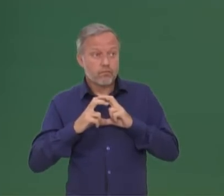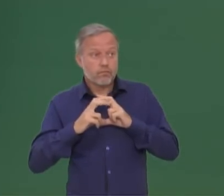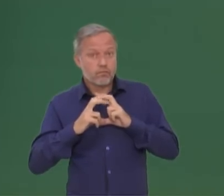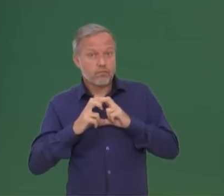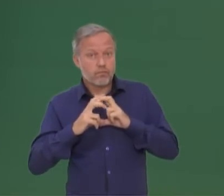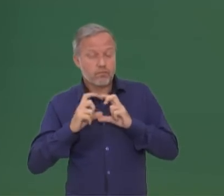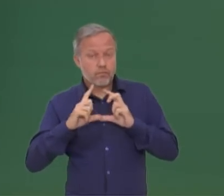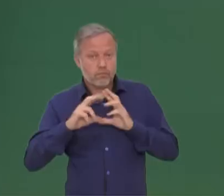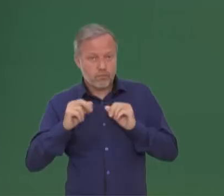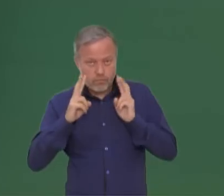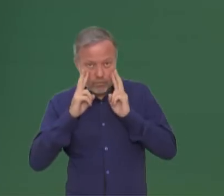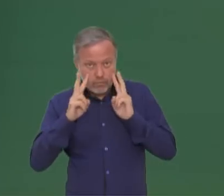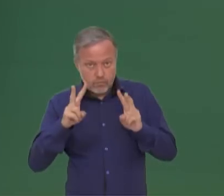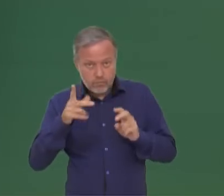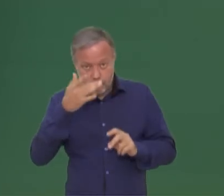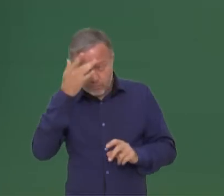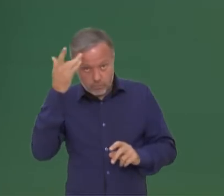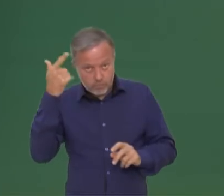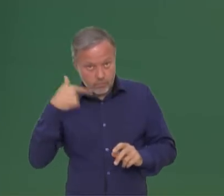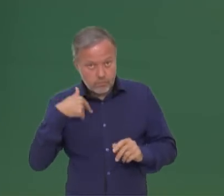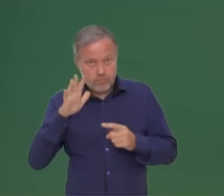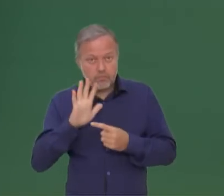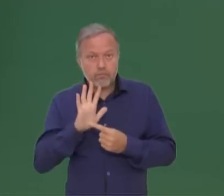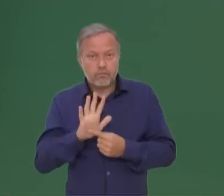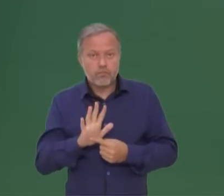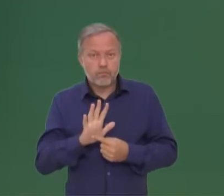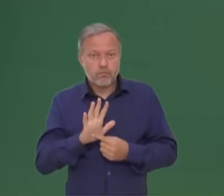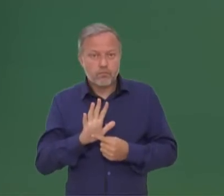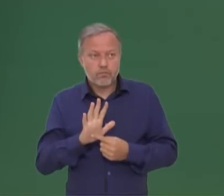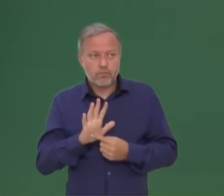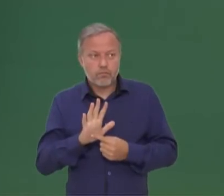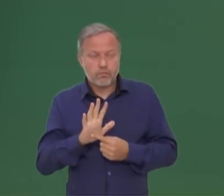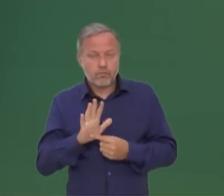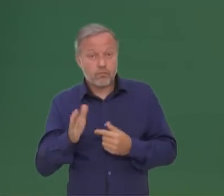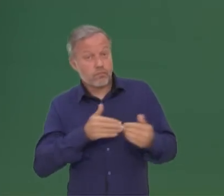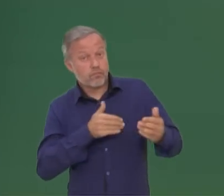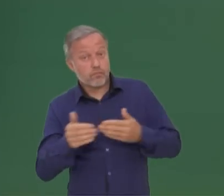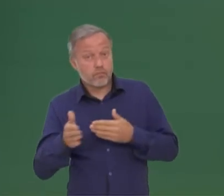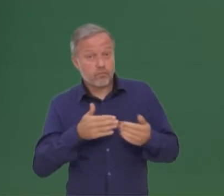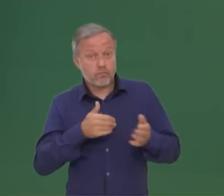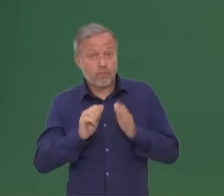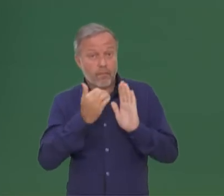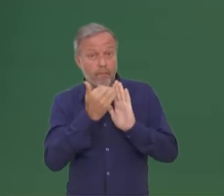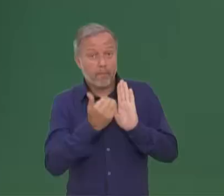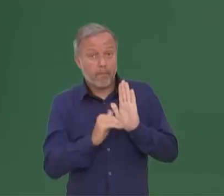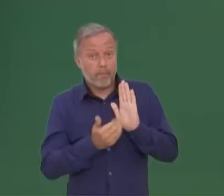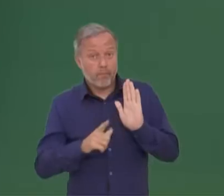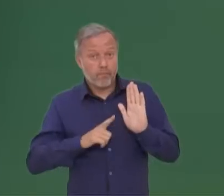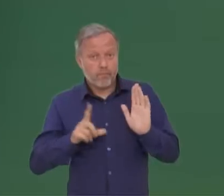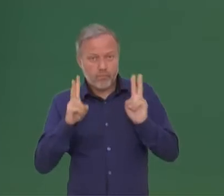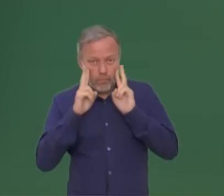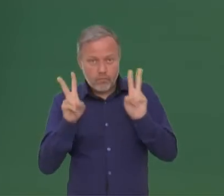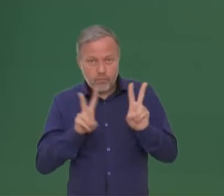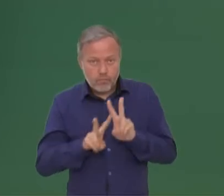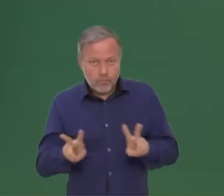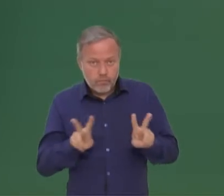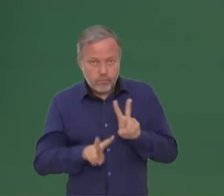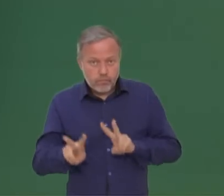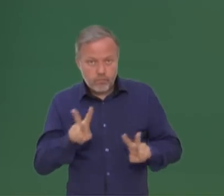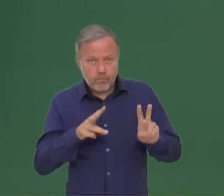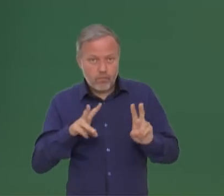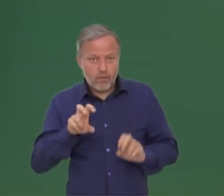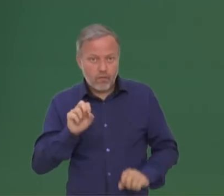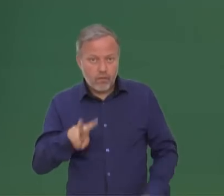de vista de duas pesquisadoras, nos mostraram que, dependendo das características que nós analisamos do